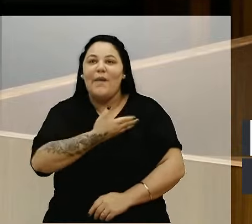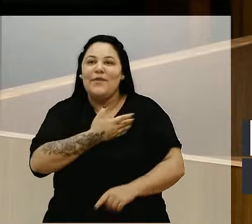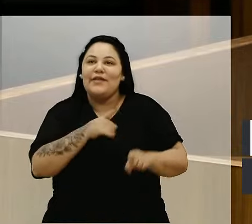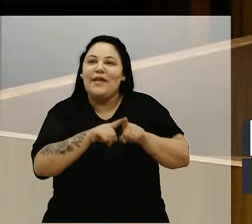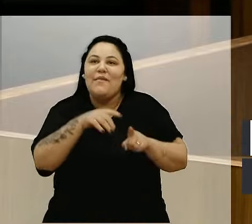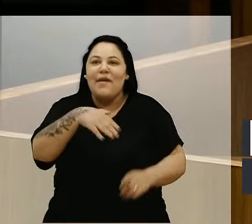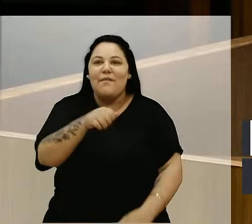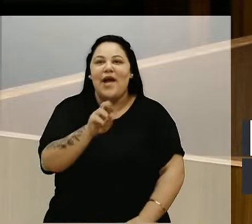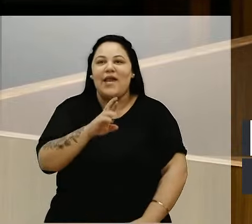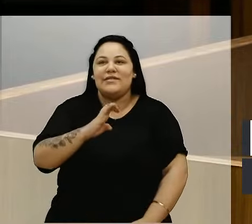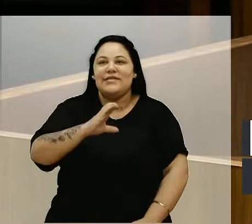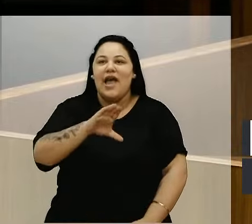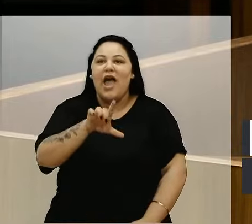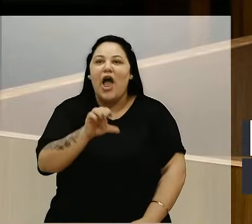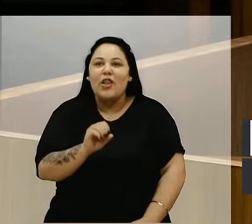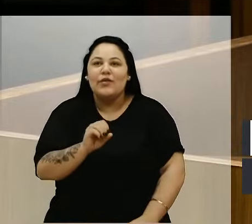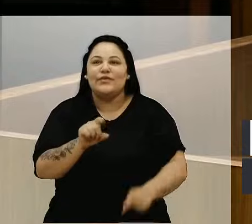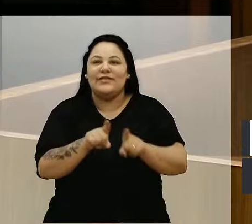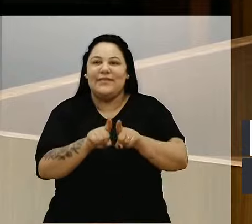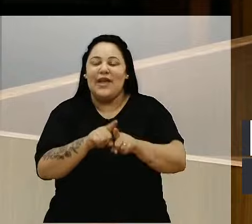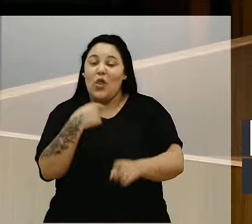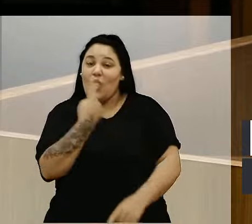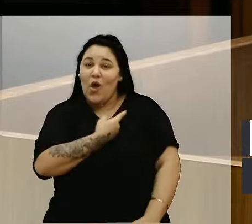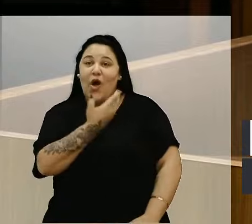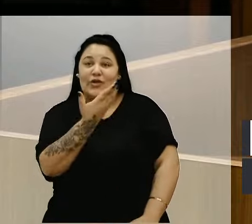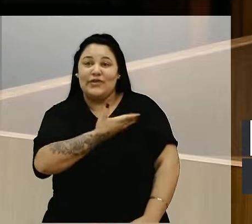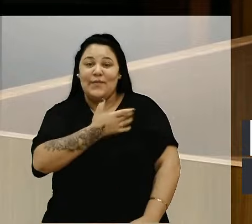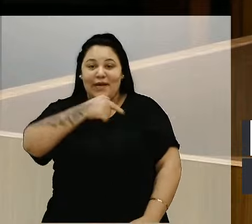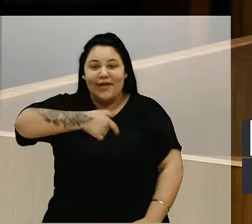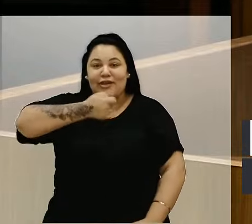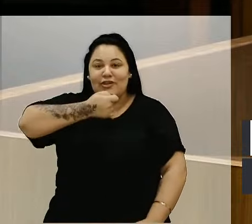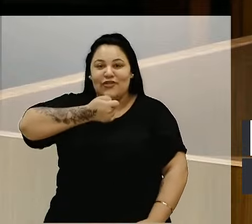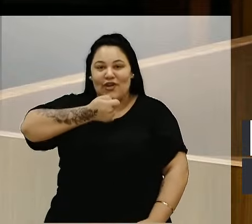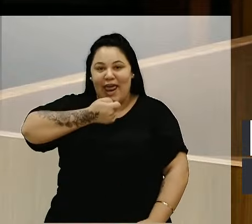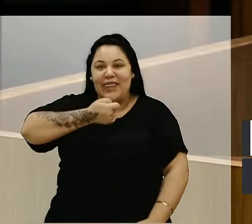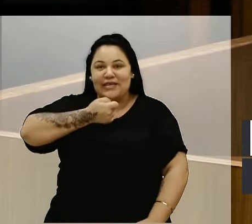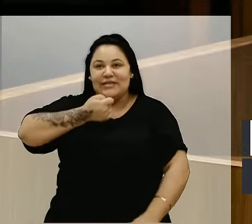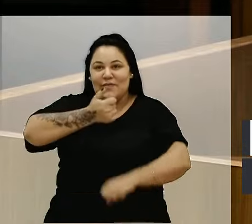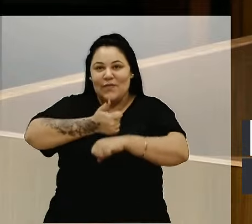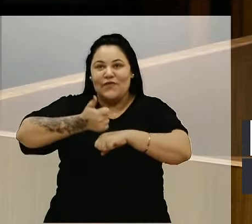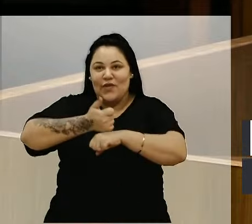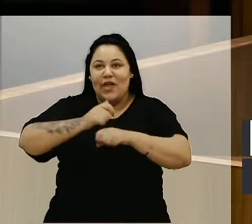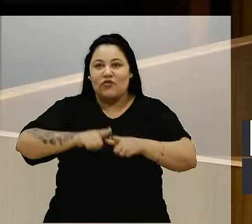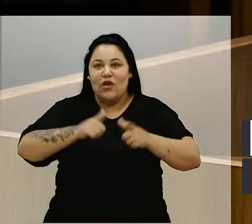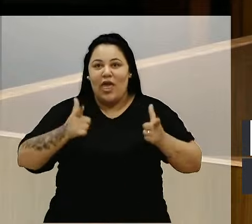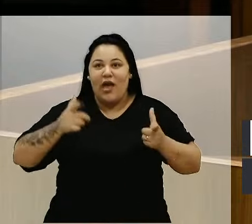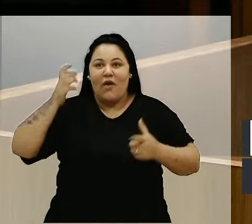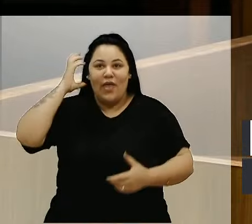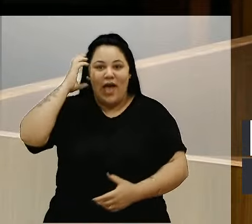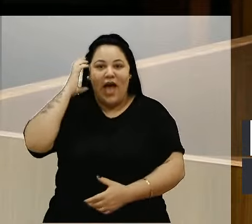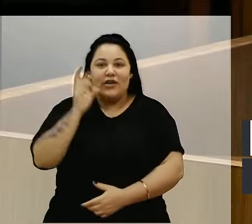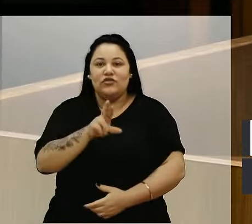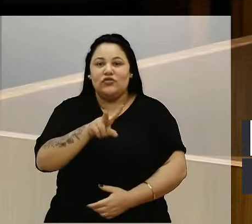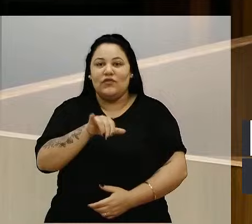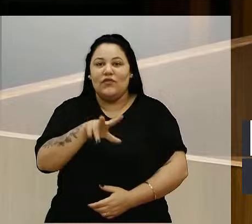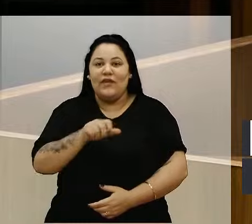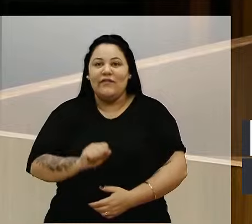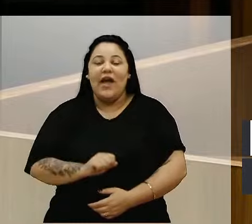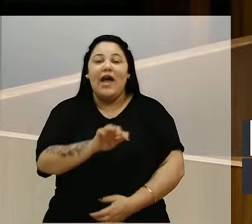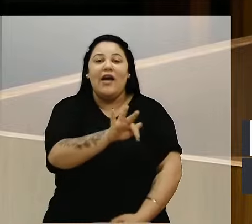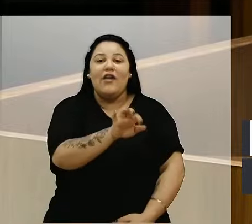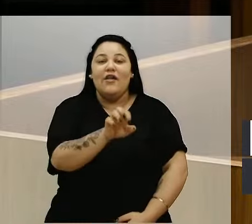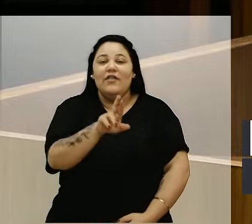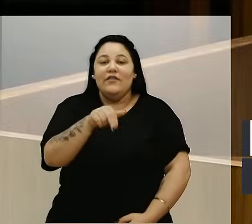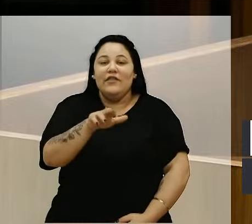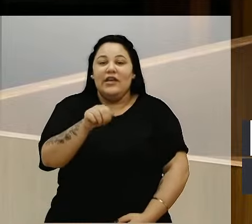Marcelo de Oliveira, nosso amigo aqui, jornalista da Rádio Viva. O Fernando Moura, amigo. A Nicole